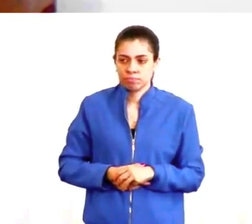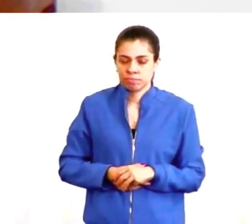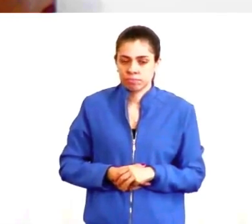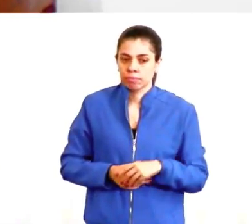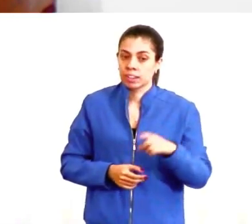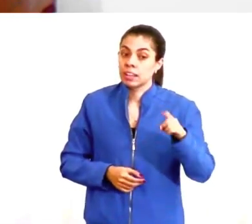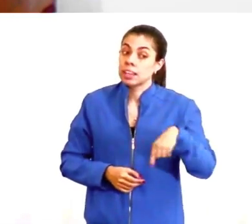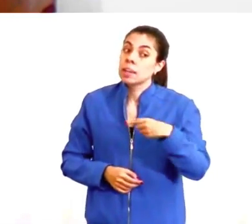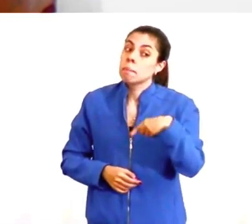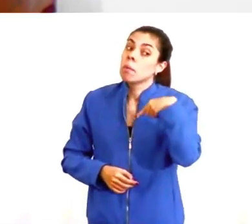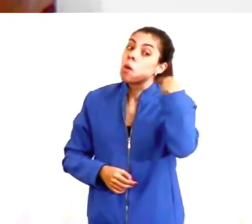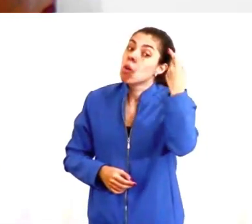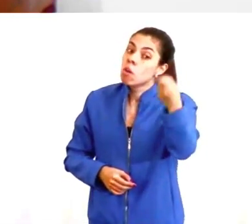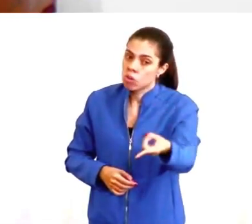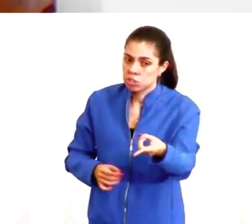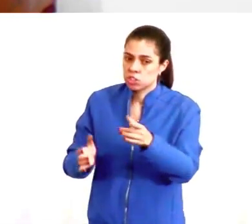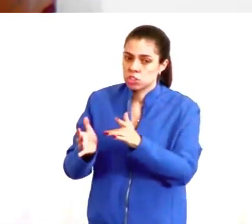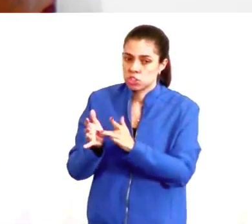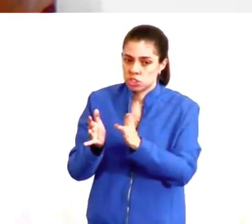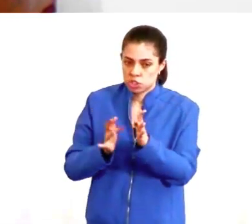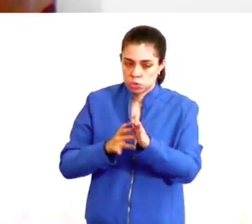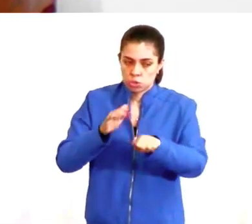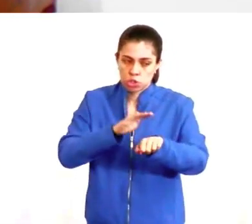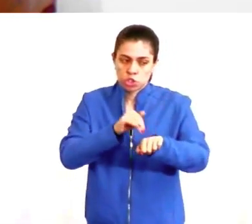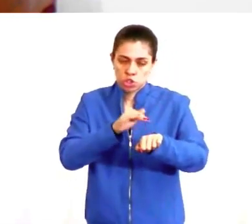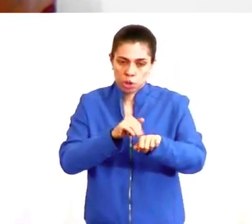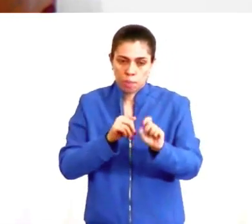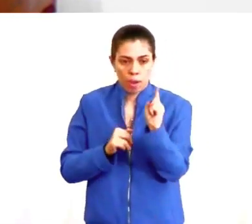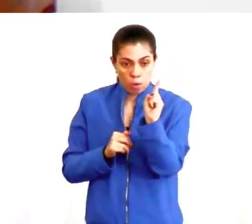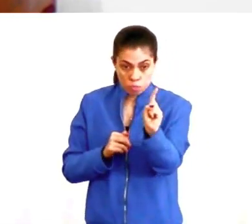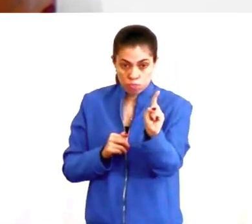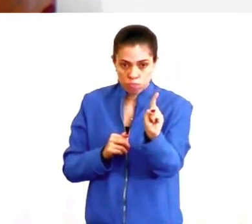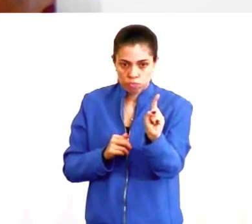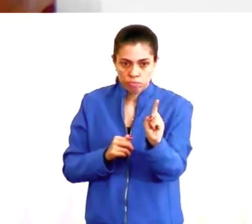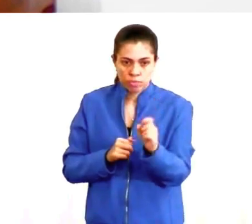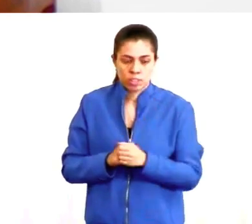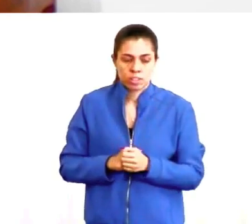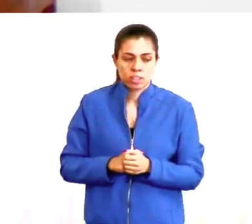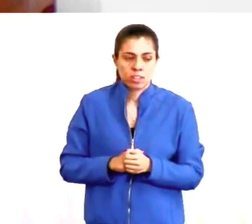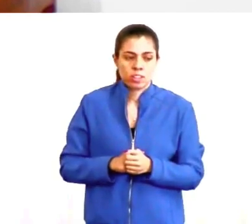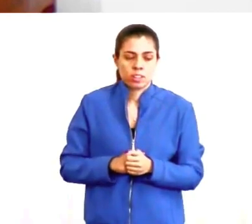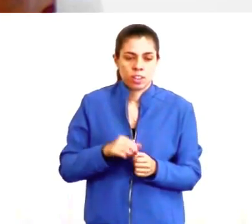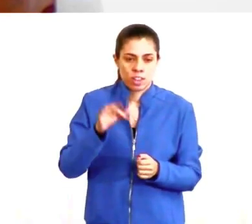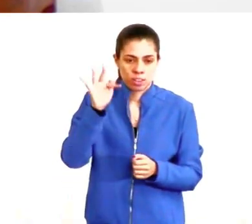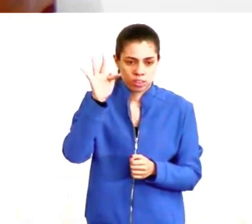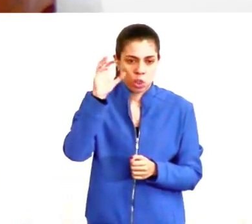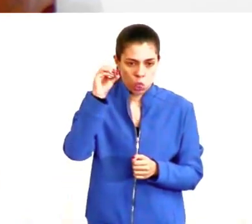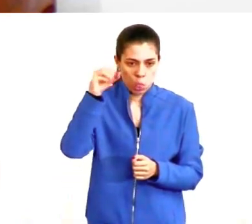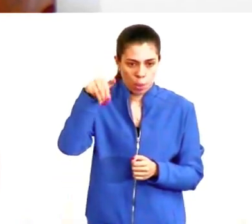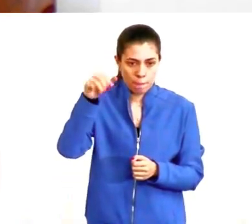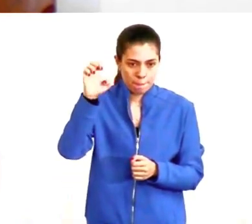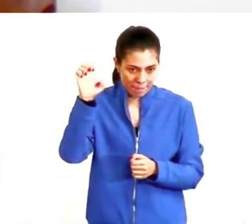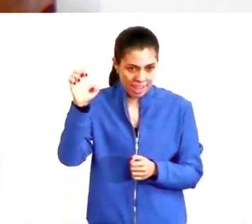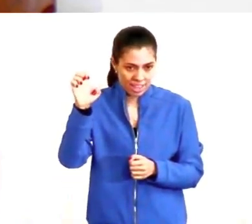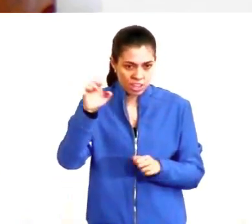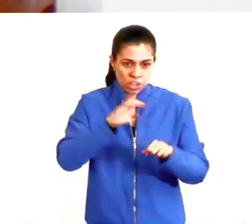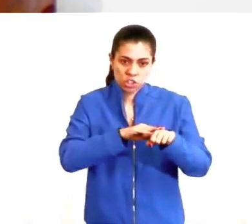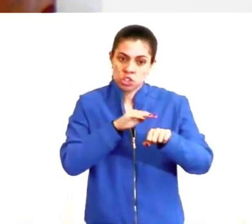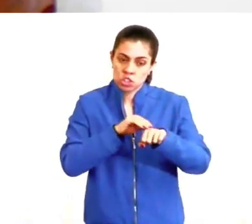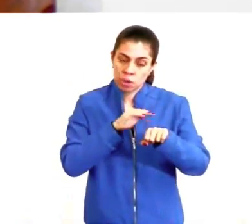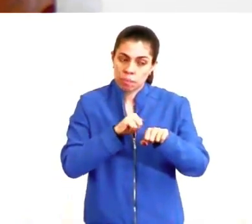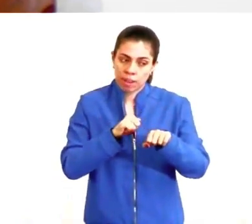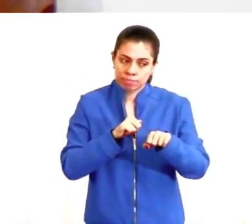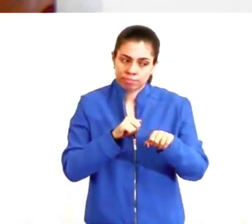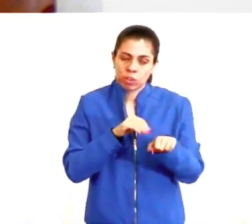em determinado momento, porque ele começa a dizer: se eu não enxergar, se meus olhos não